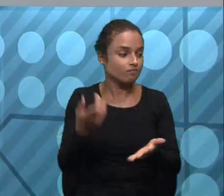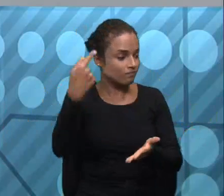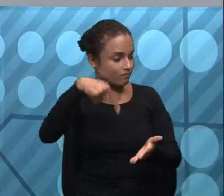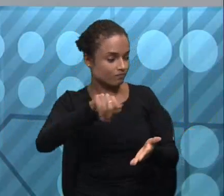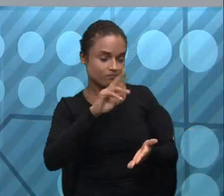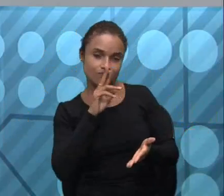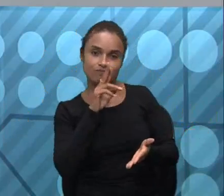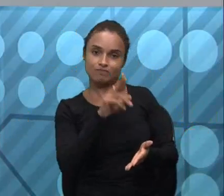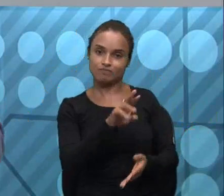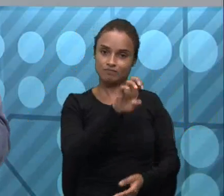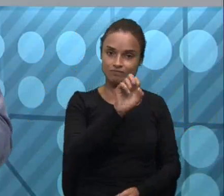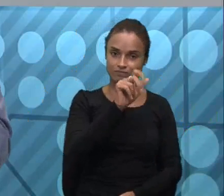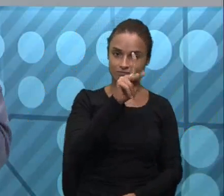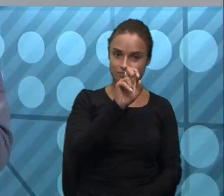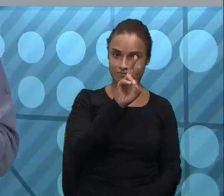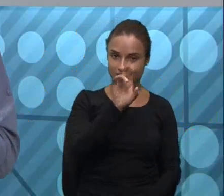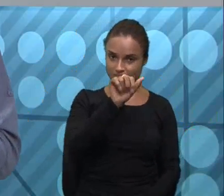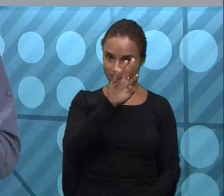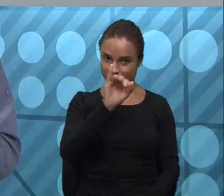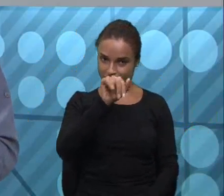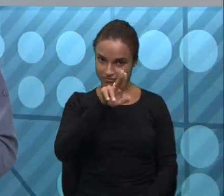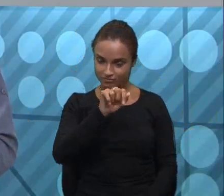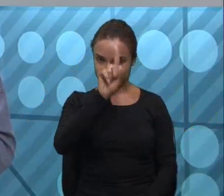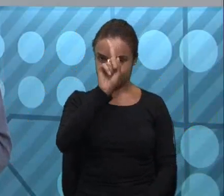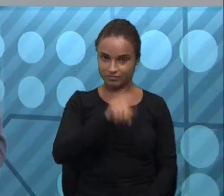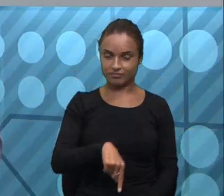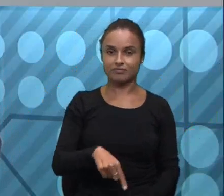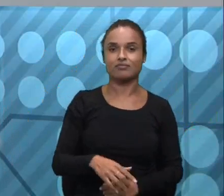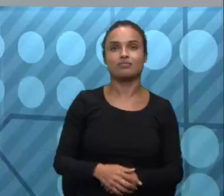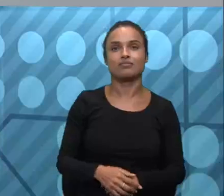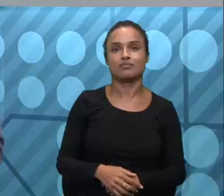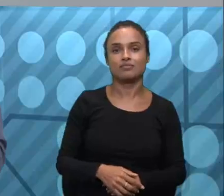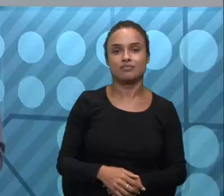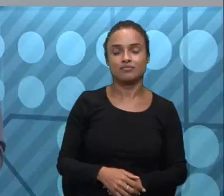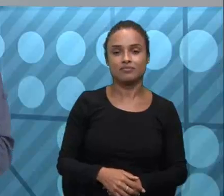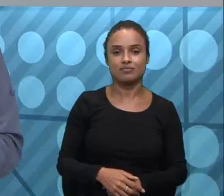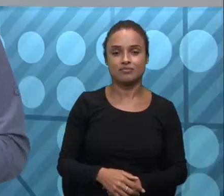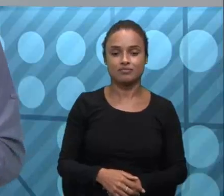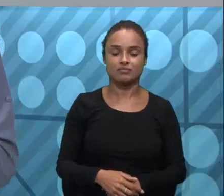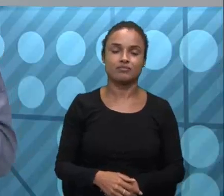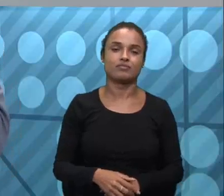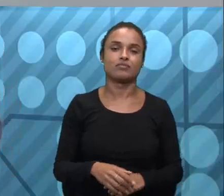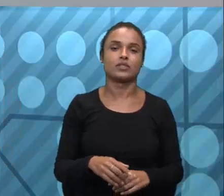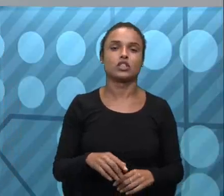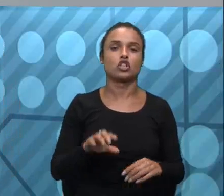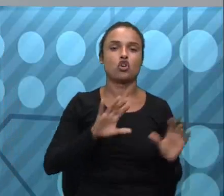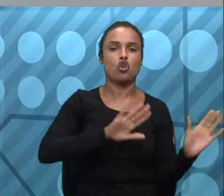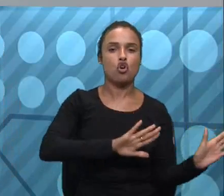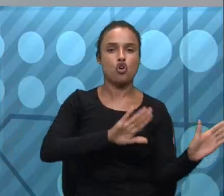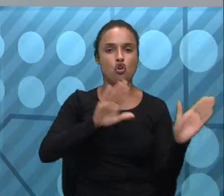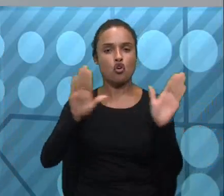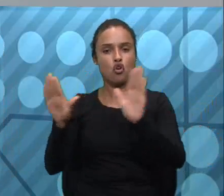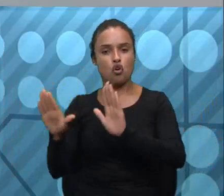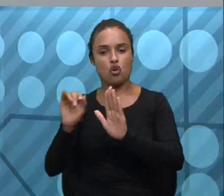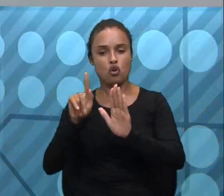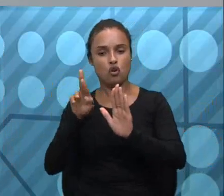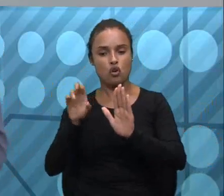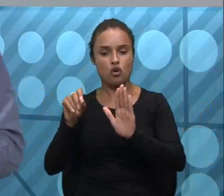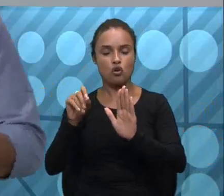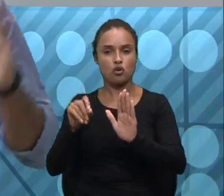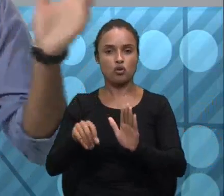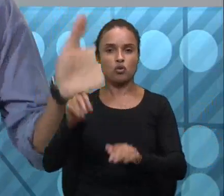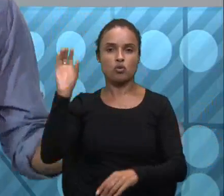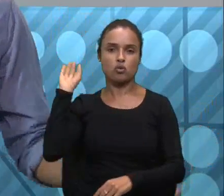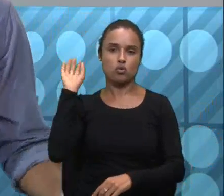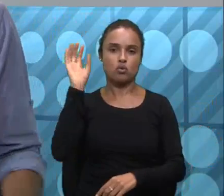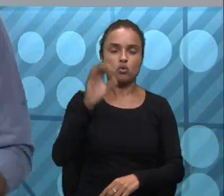resposta. Polo de Esperantina, no Piauí, arremesso do goleiro. Verdade, ele faz. Quem viu aí as principais finais de campeonato